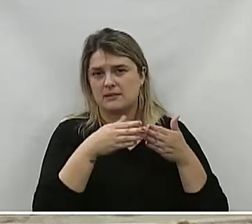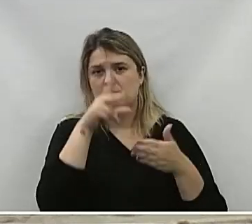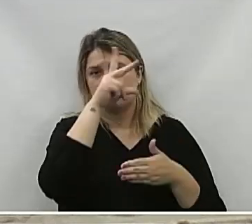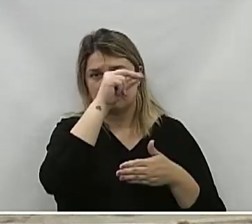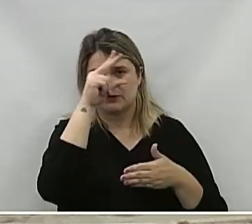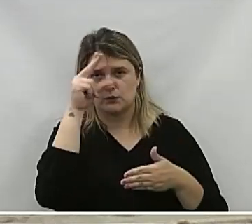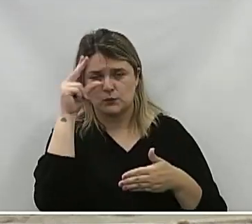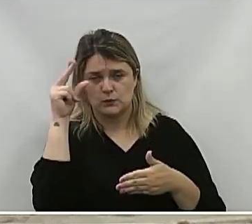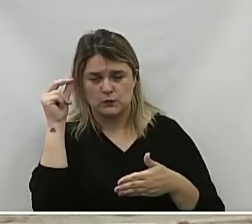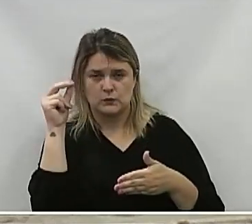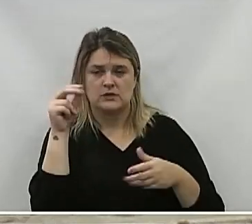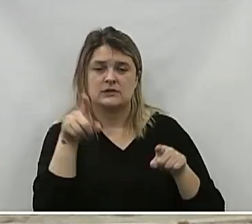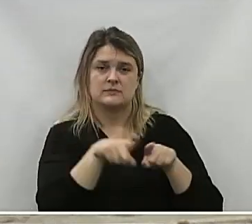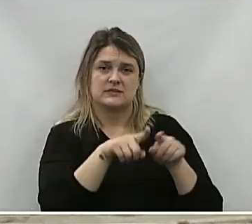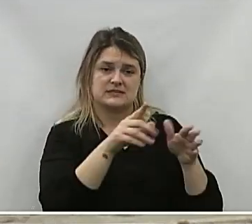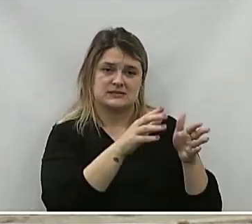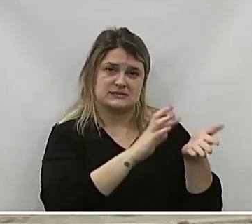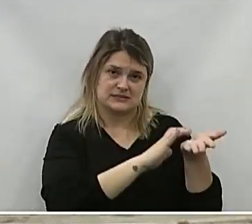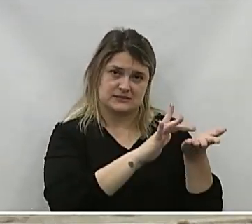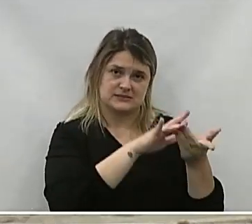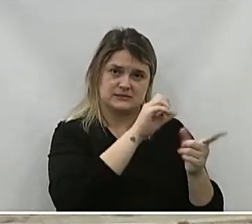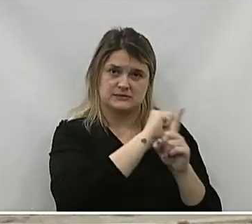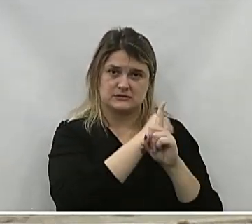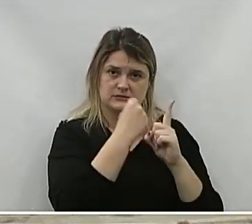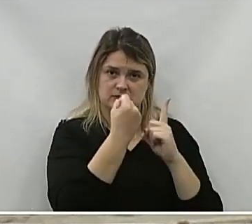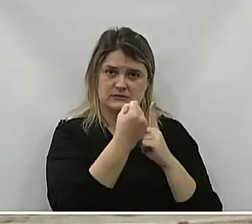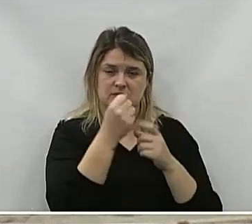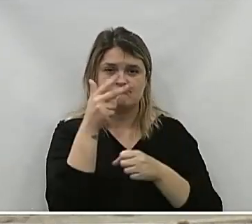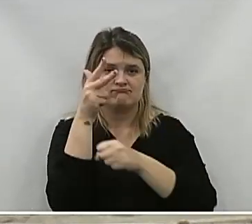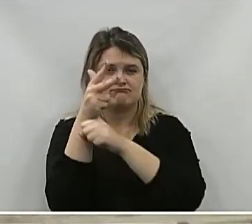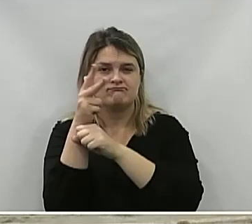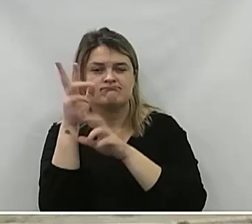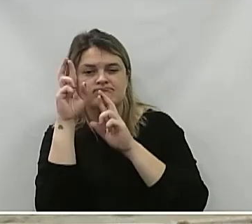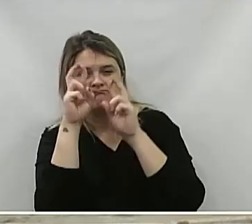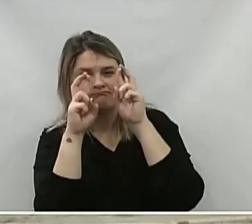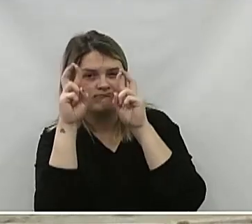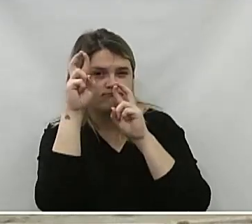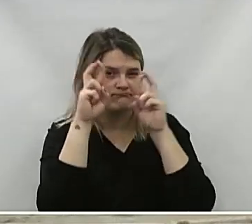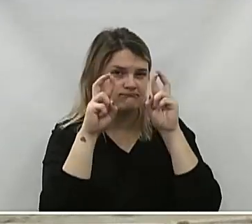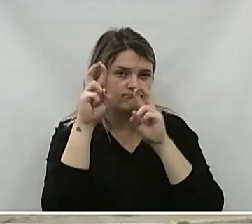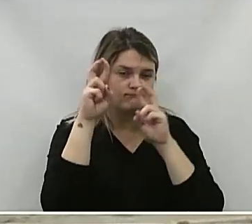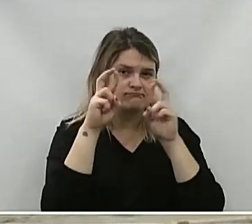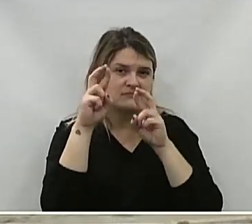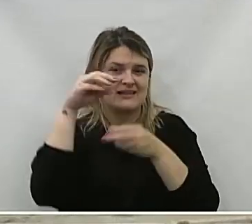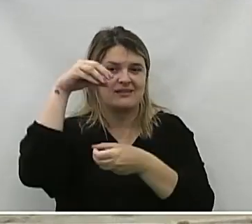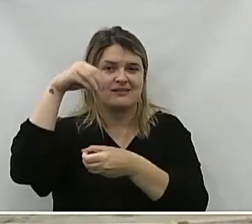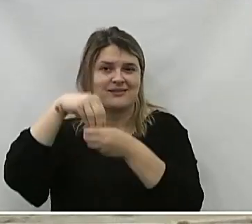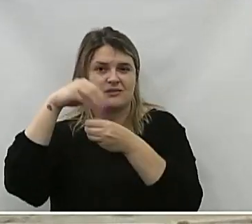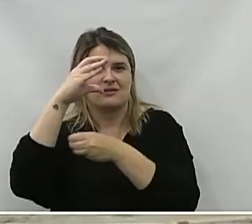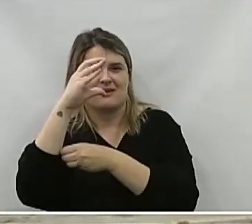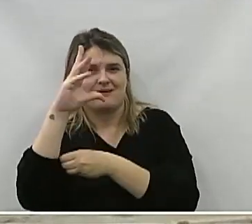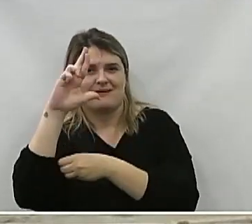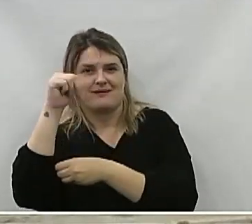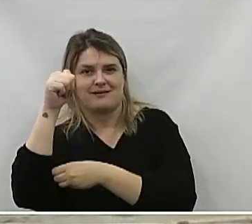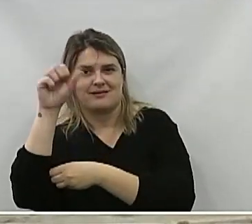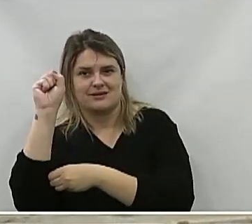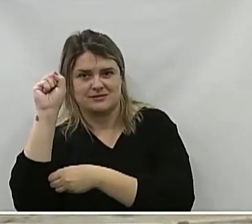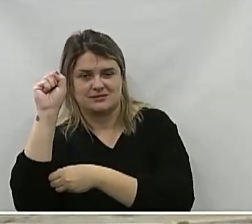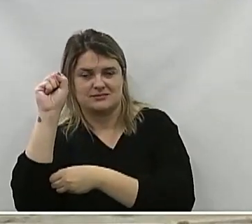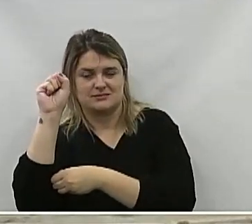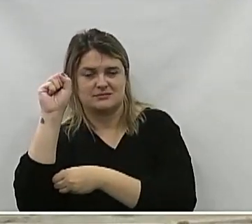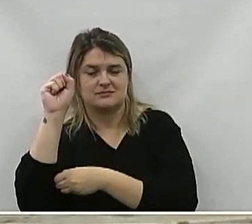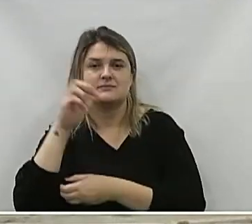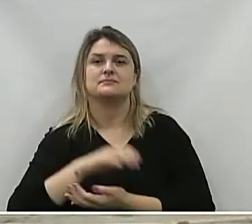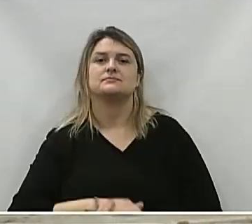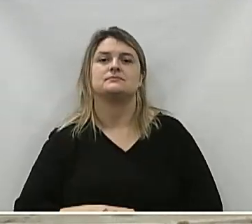executivo por meio da Secretaria de Assistência Social câmaras de monitoramento no Cras que é o centro de referência